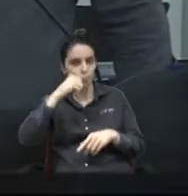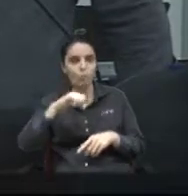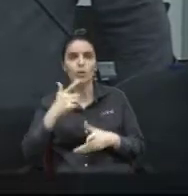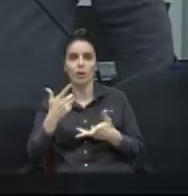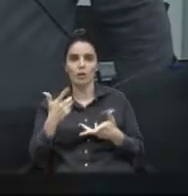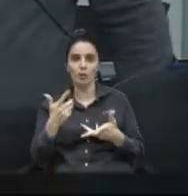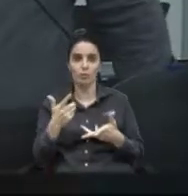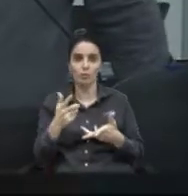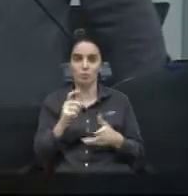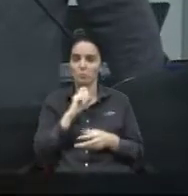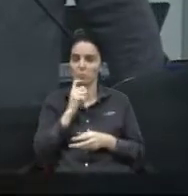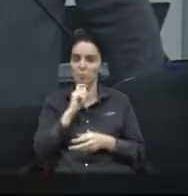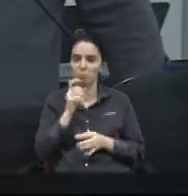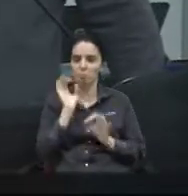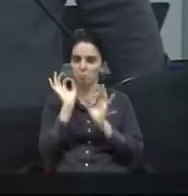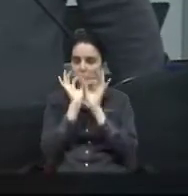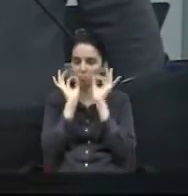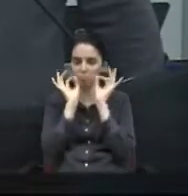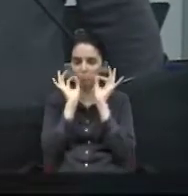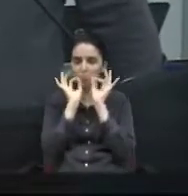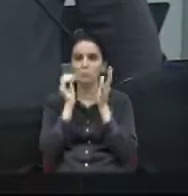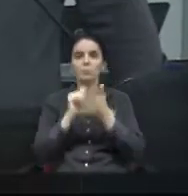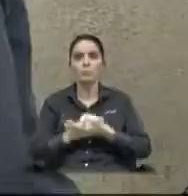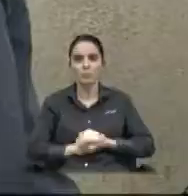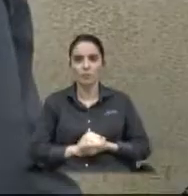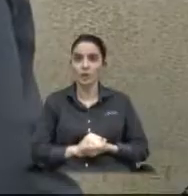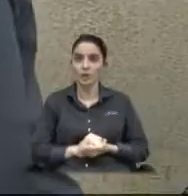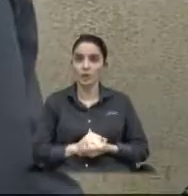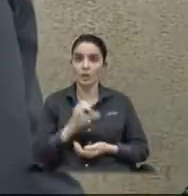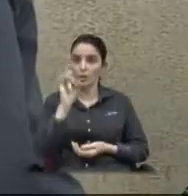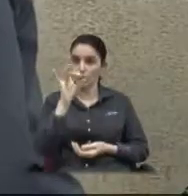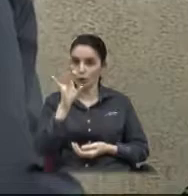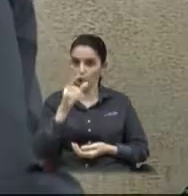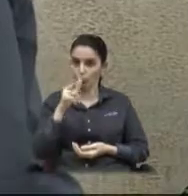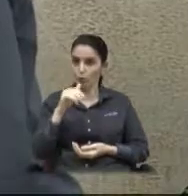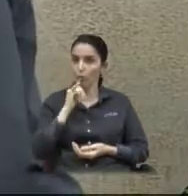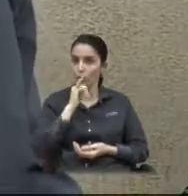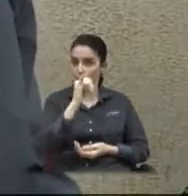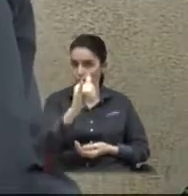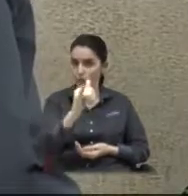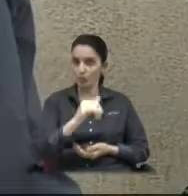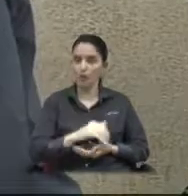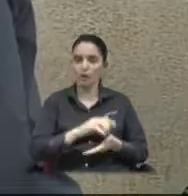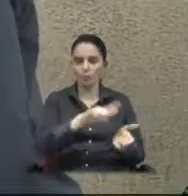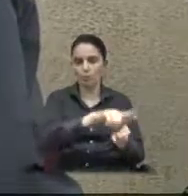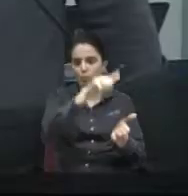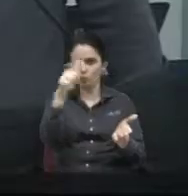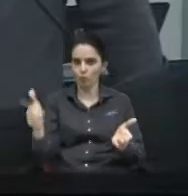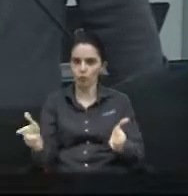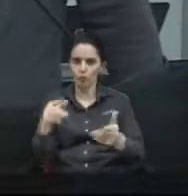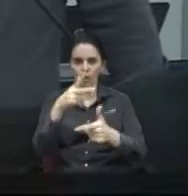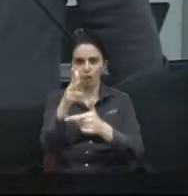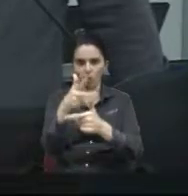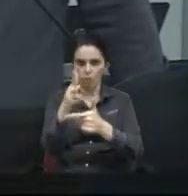ninguém fala nada. Então, só queria deixar aí essa nota para a imprensa, que se fosse o inverso, estaria falando. Se